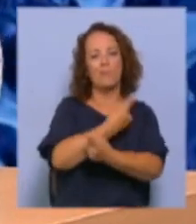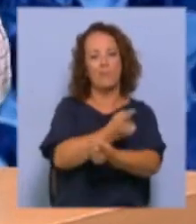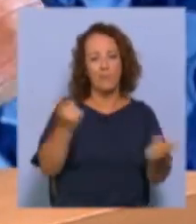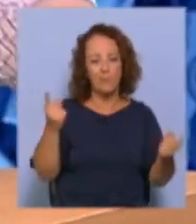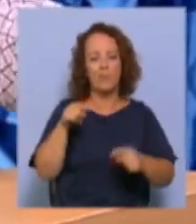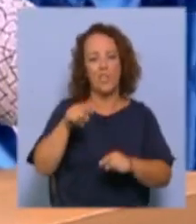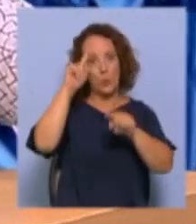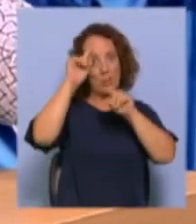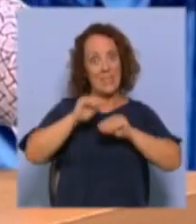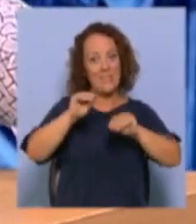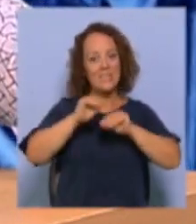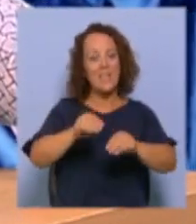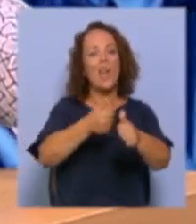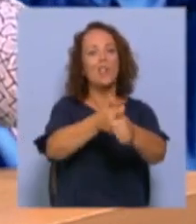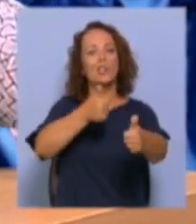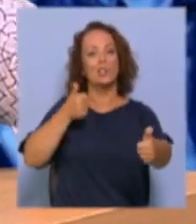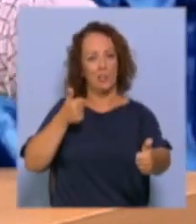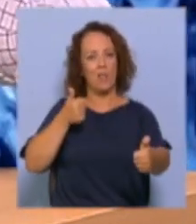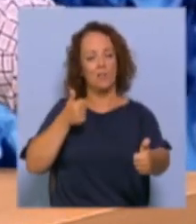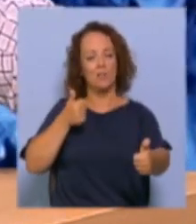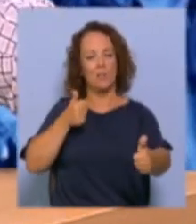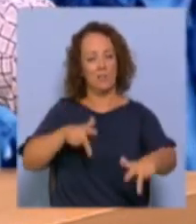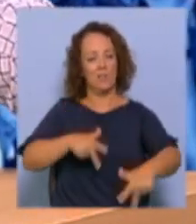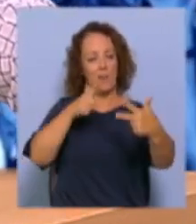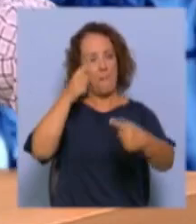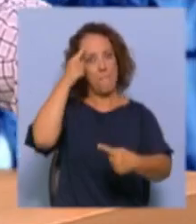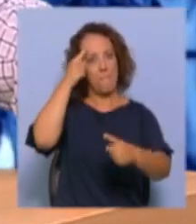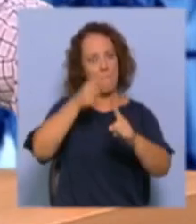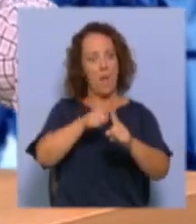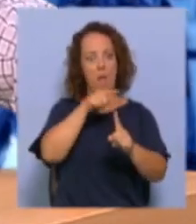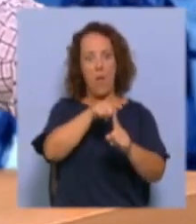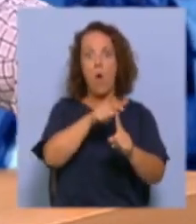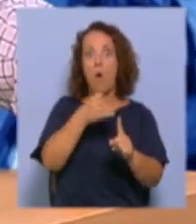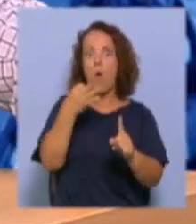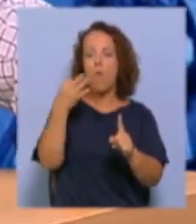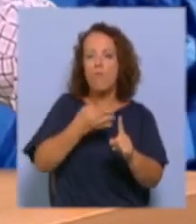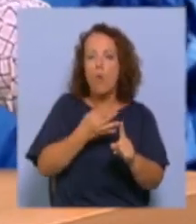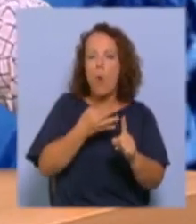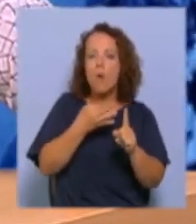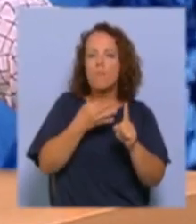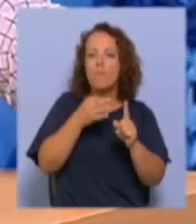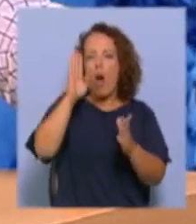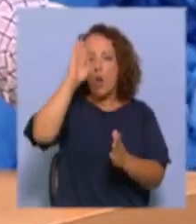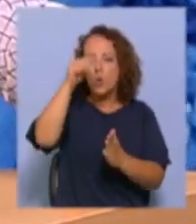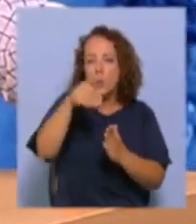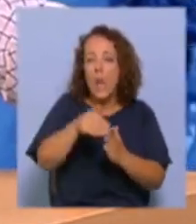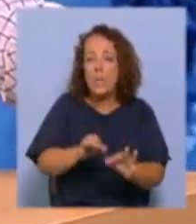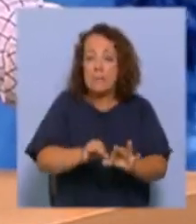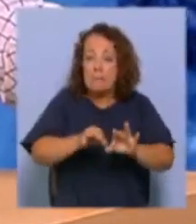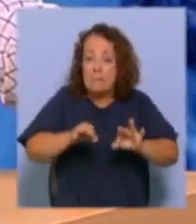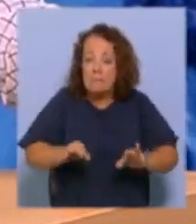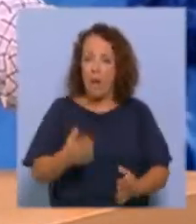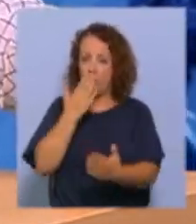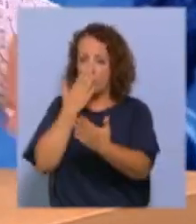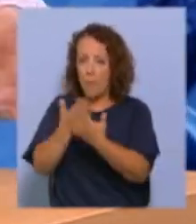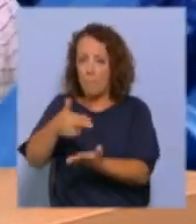o ensino à distância, não se pode estimar que aquele ensino à distância tivesse efetivamente os mesmos reais resultados que o ensino presencial